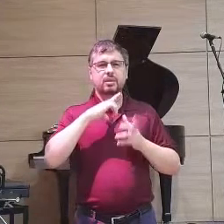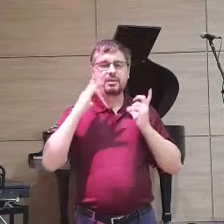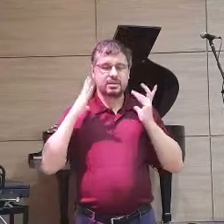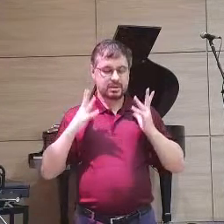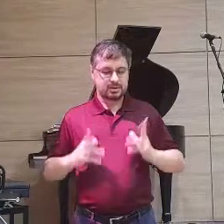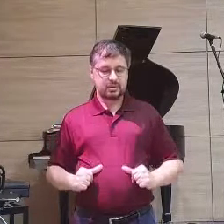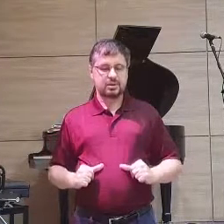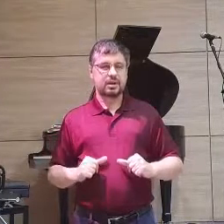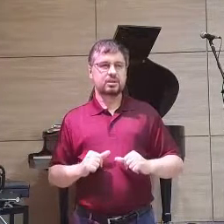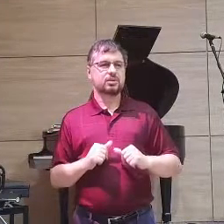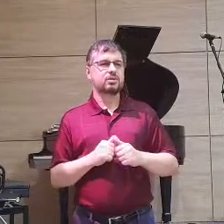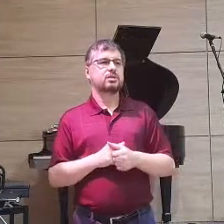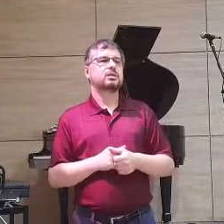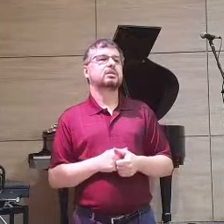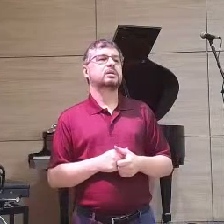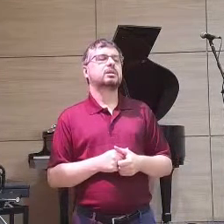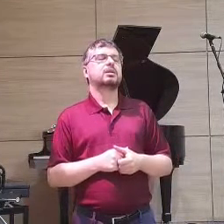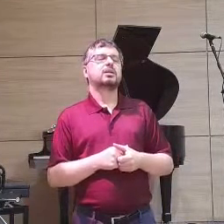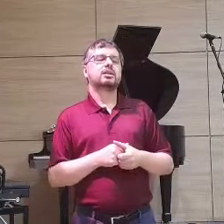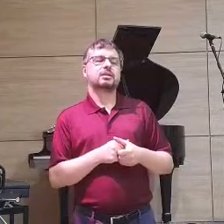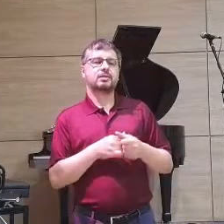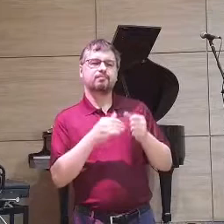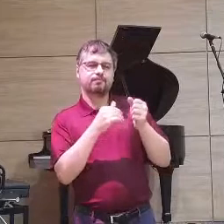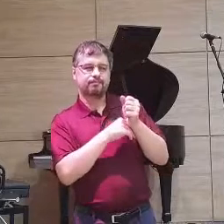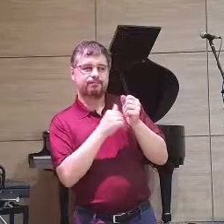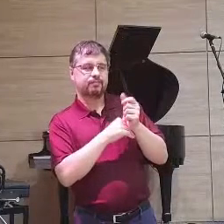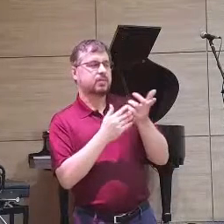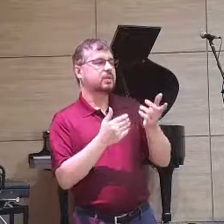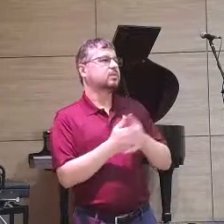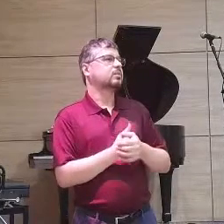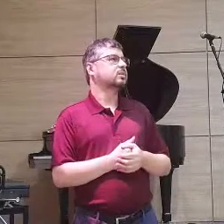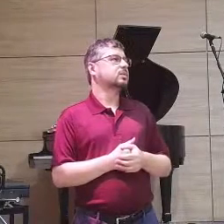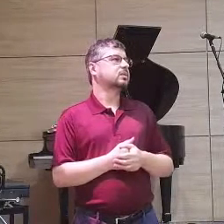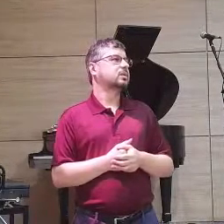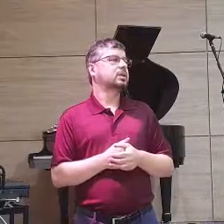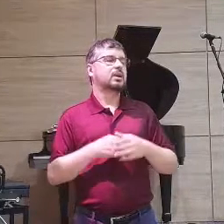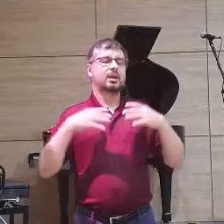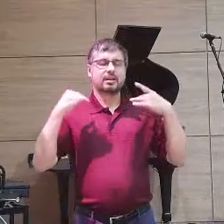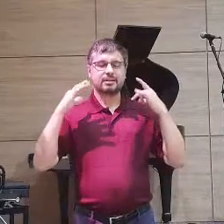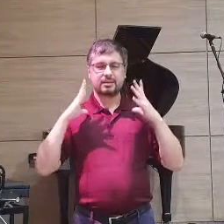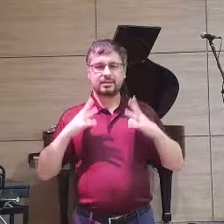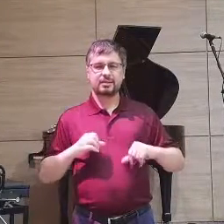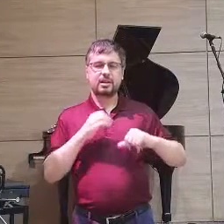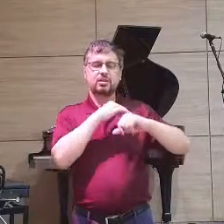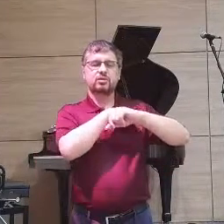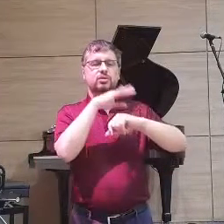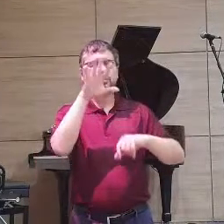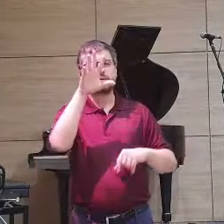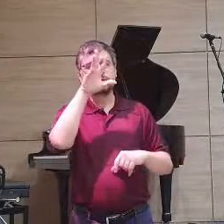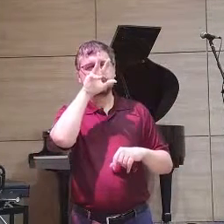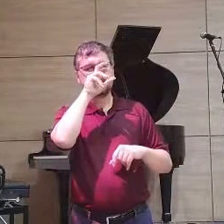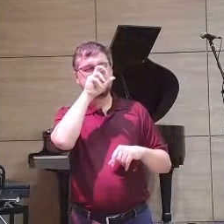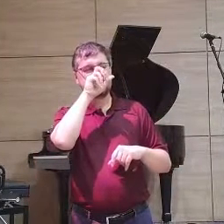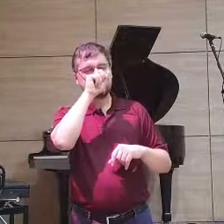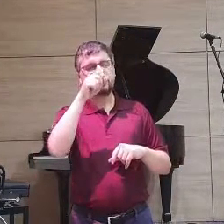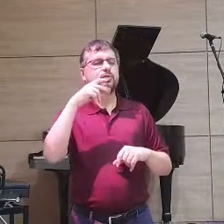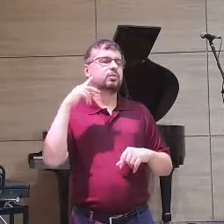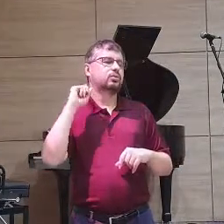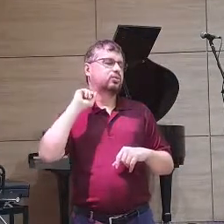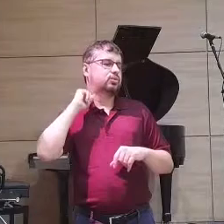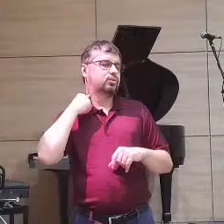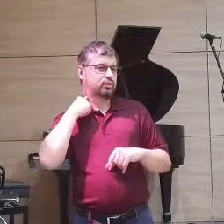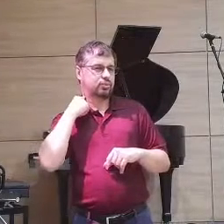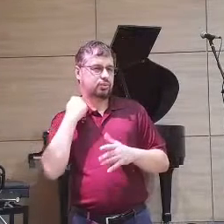no suvaco sabe sabe que que é santidade suvaco é santidade de Cheiro de Cc